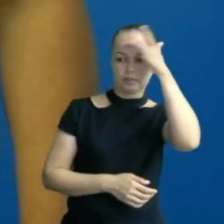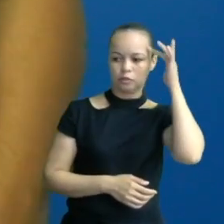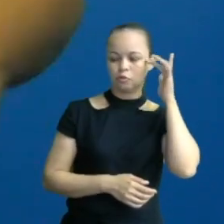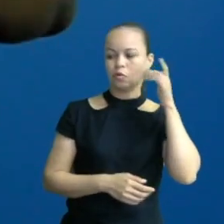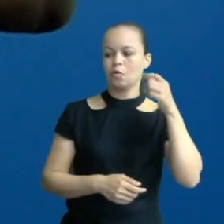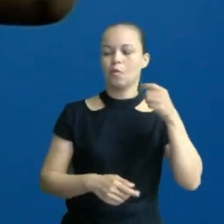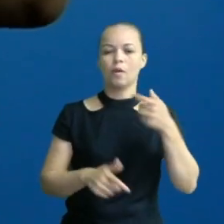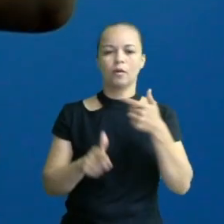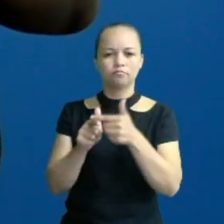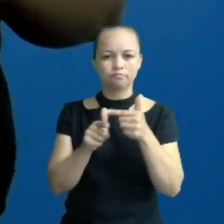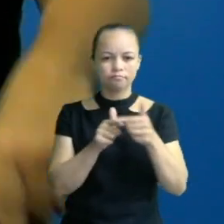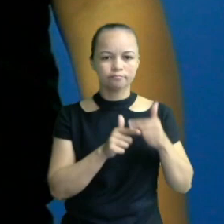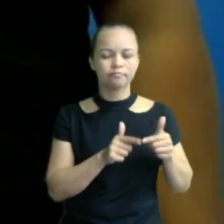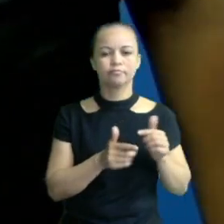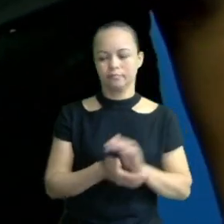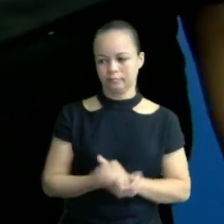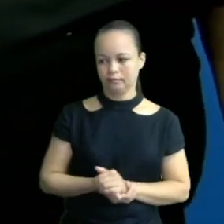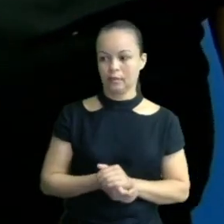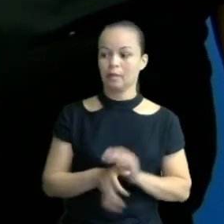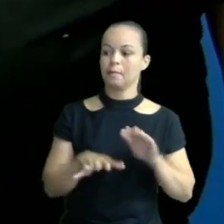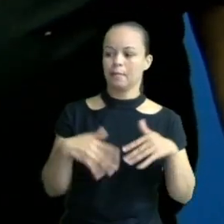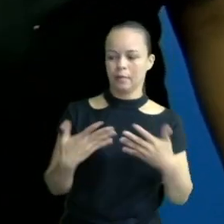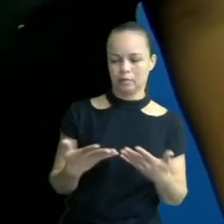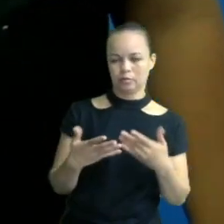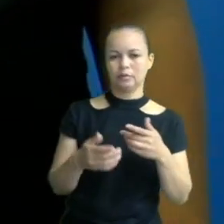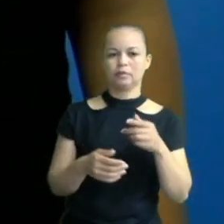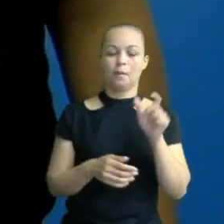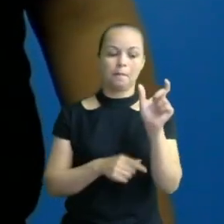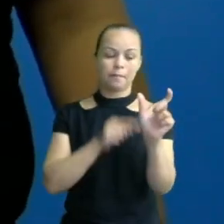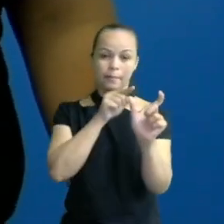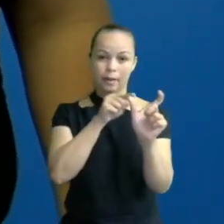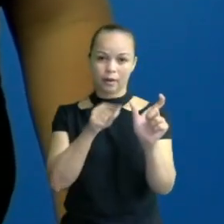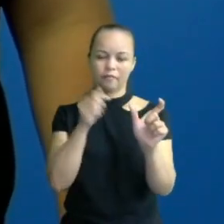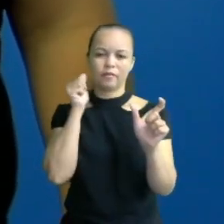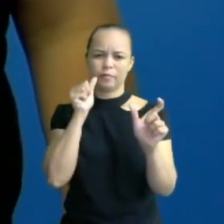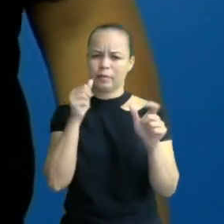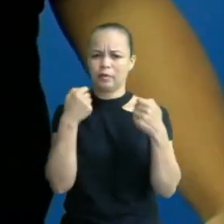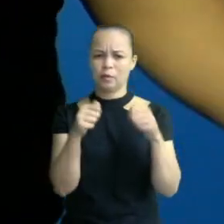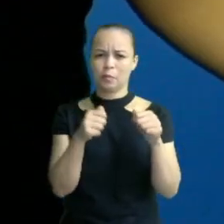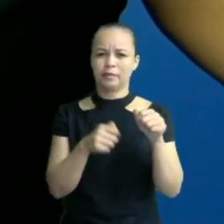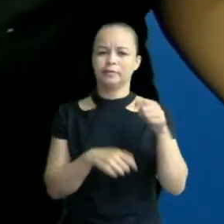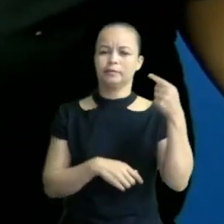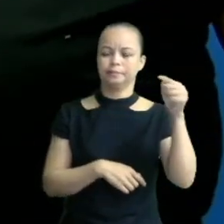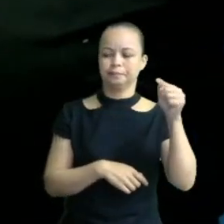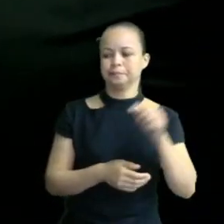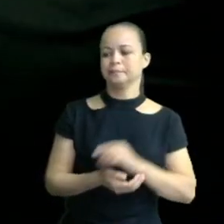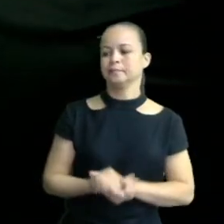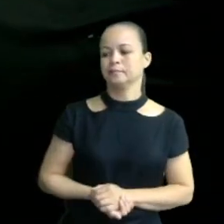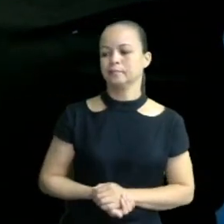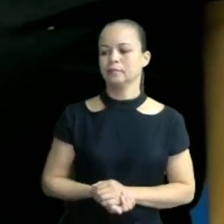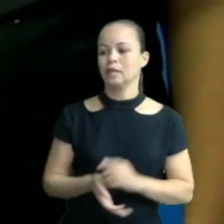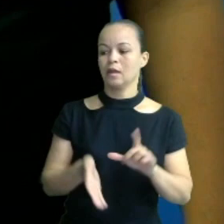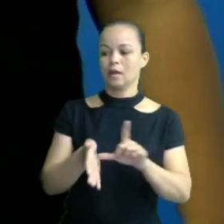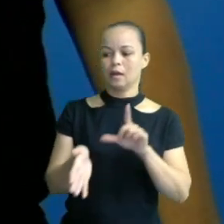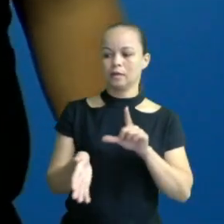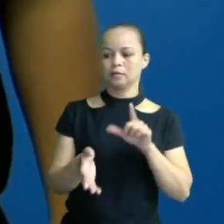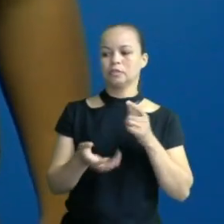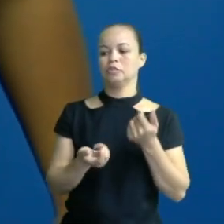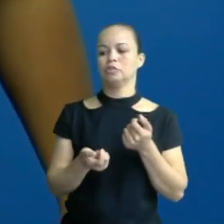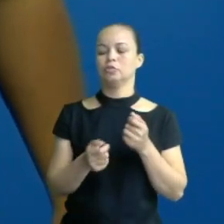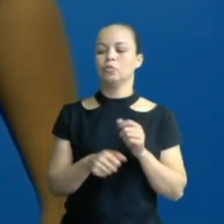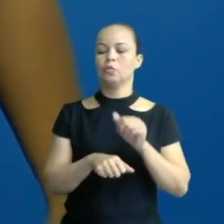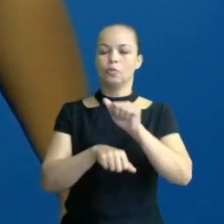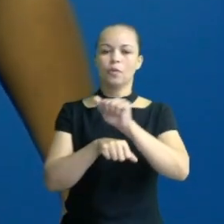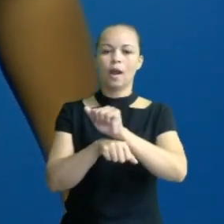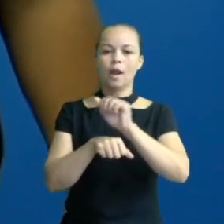bom? Mesmo que sejam palavras femininas. Antes de artigo indefinido uma, né? Não